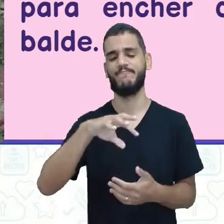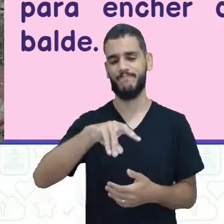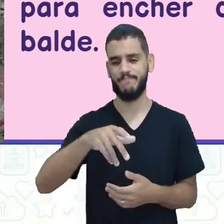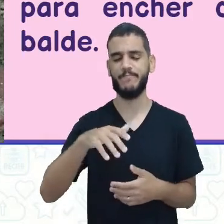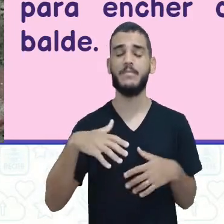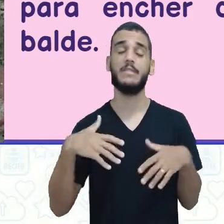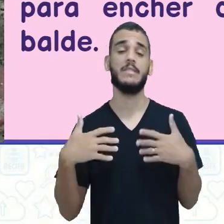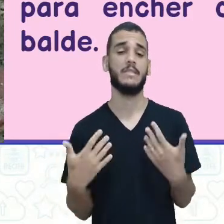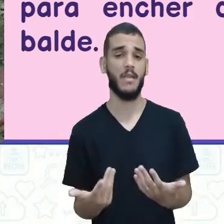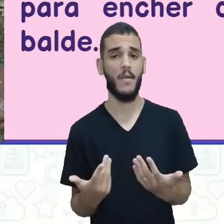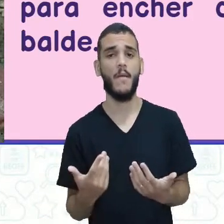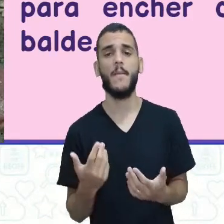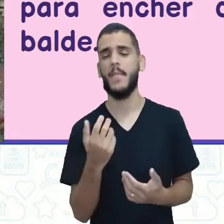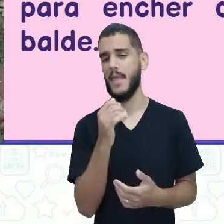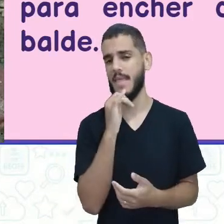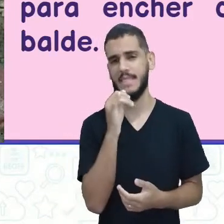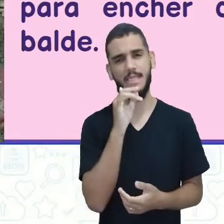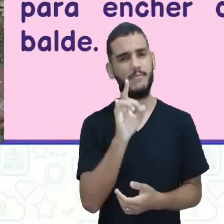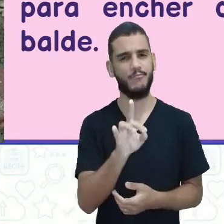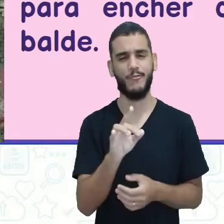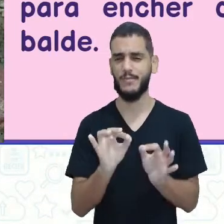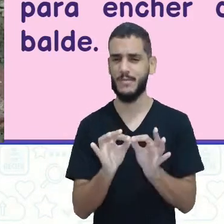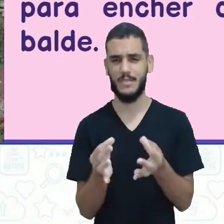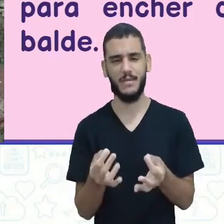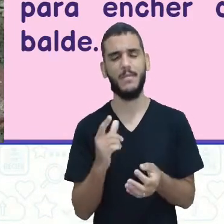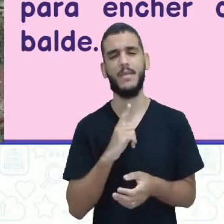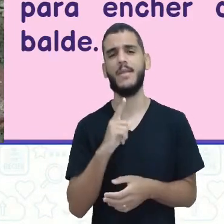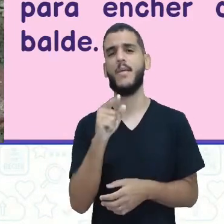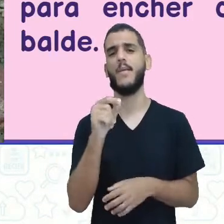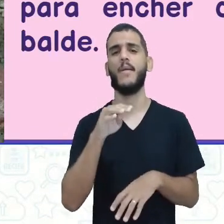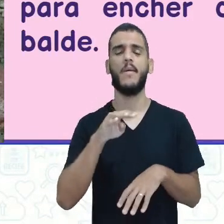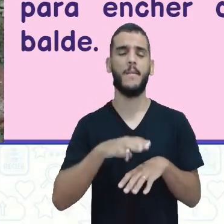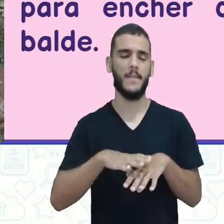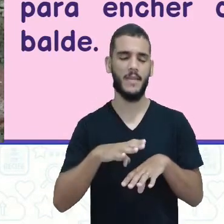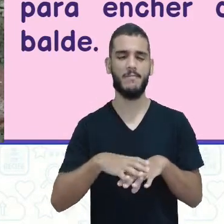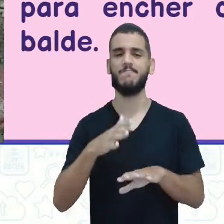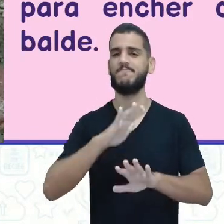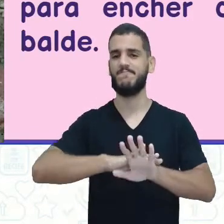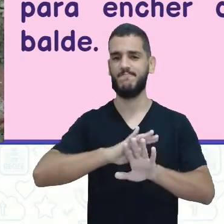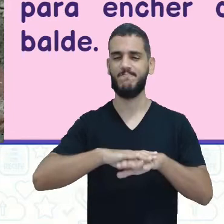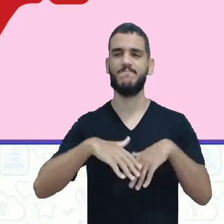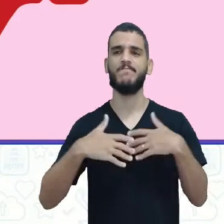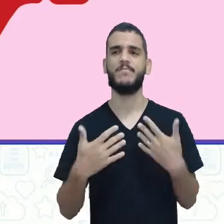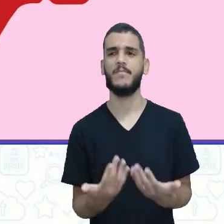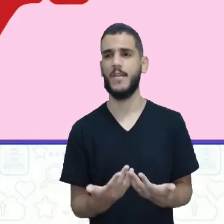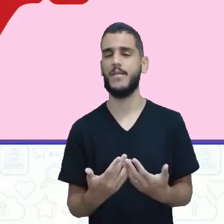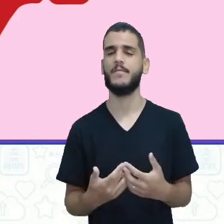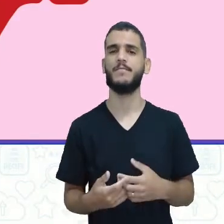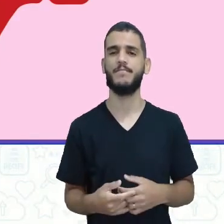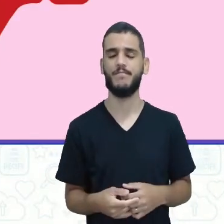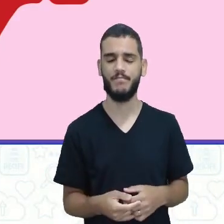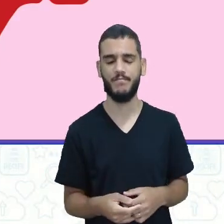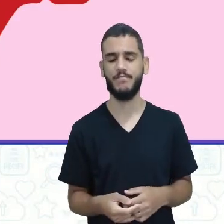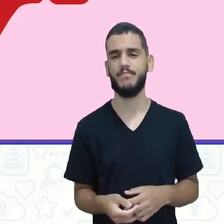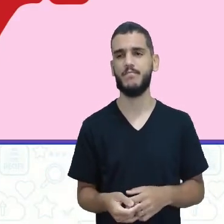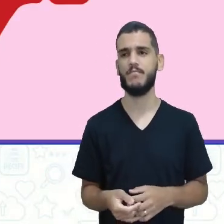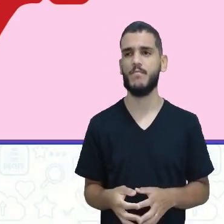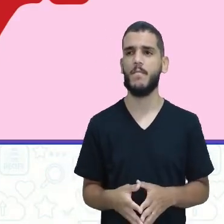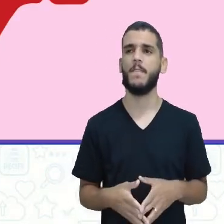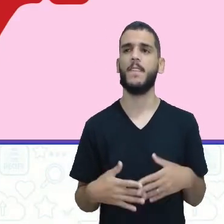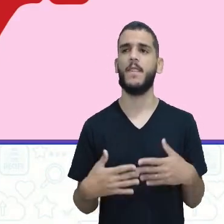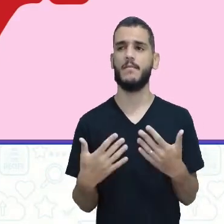isso é apenas um exemplo, que tem a matemática por trás. Por incrível que pareça, gente,